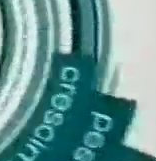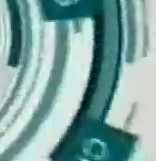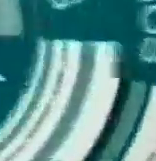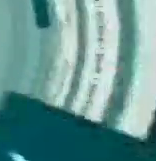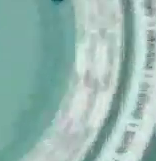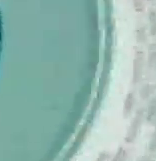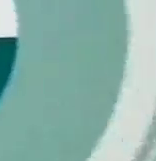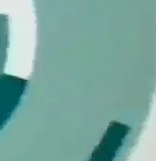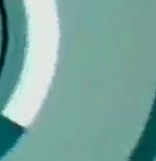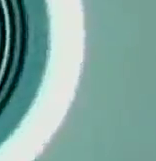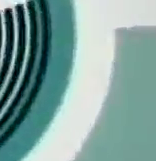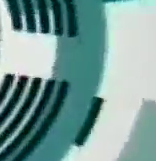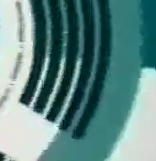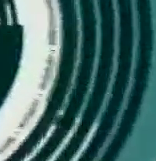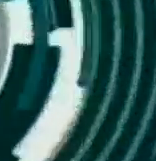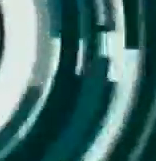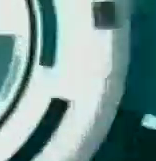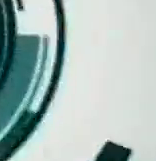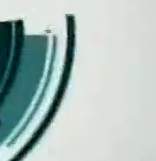Música